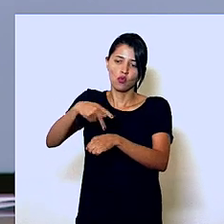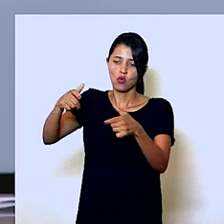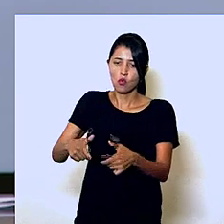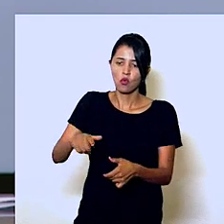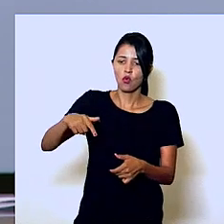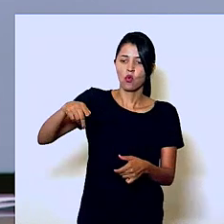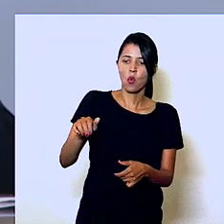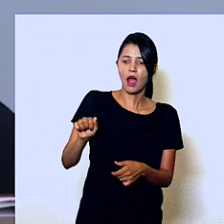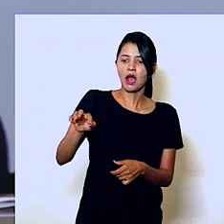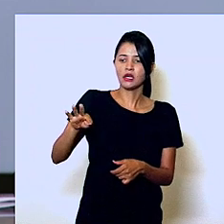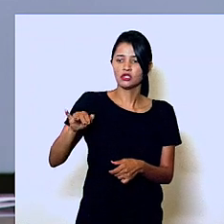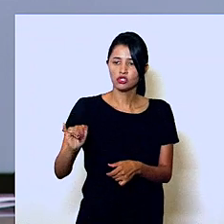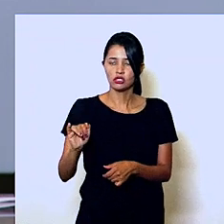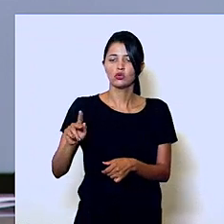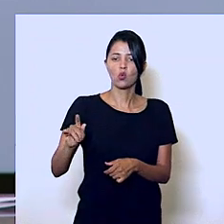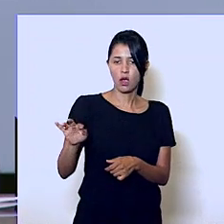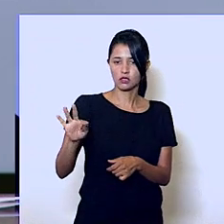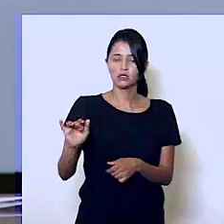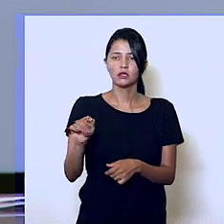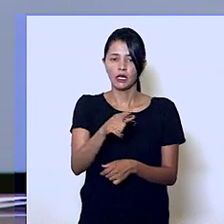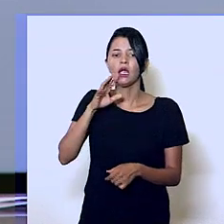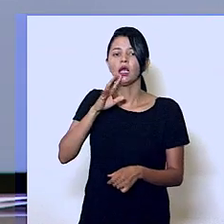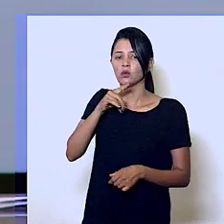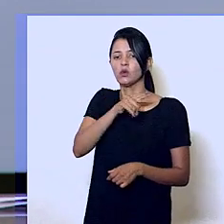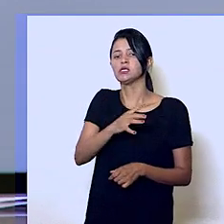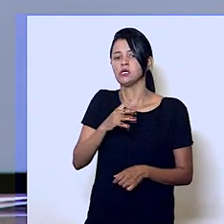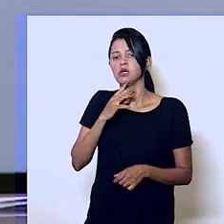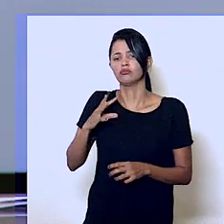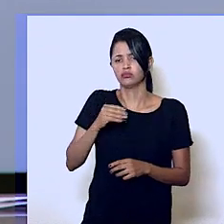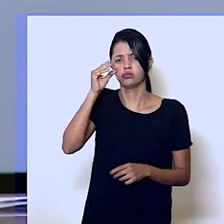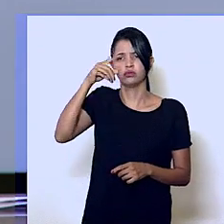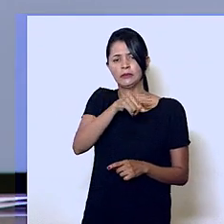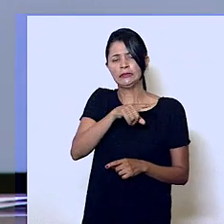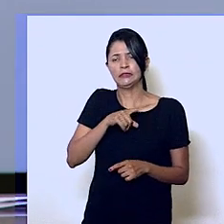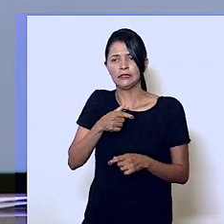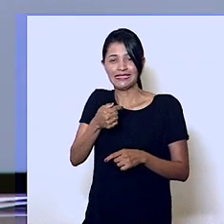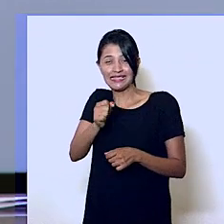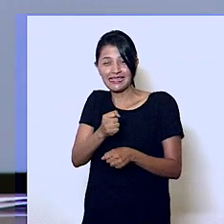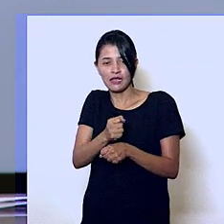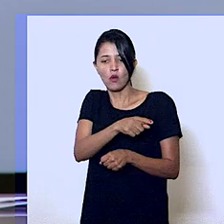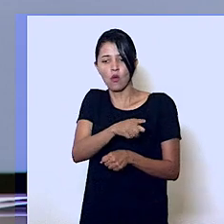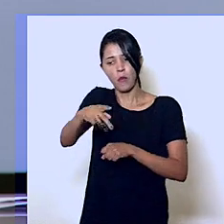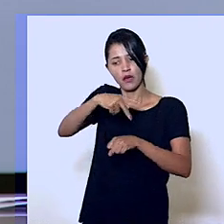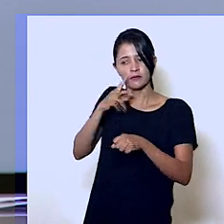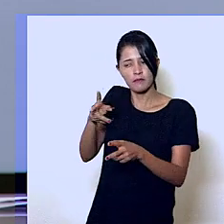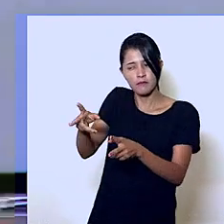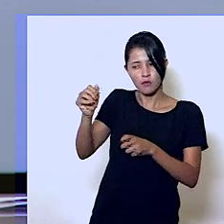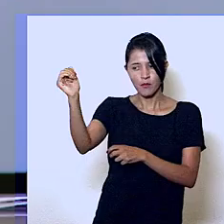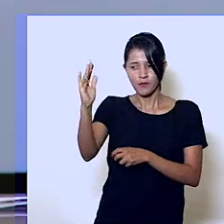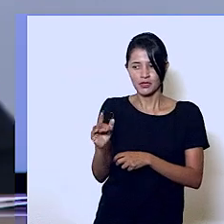situação interna do Iraque. Nos anos 70, aquele país havia identificado o Brasil como importante supridor de suas